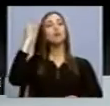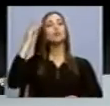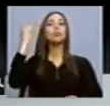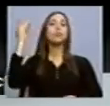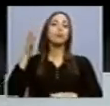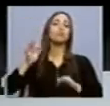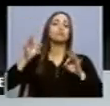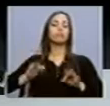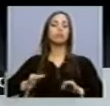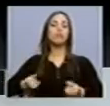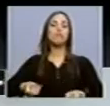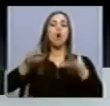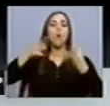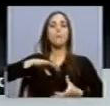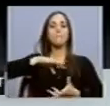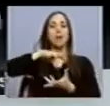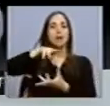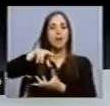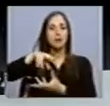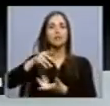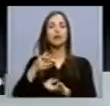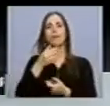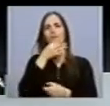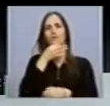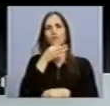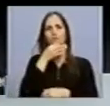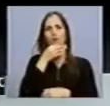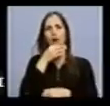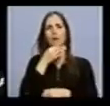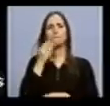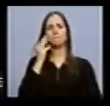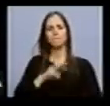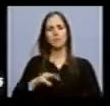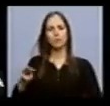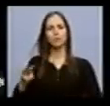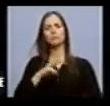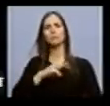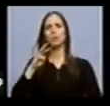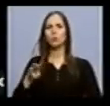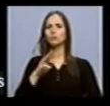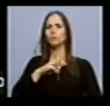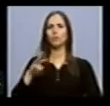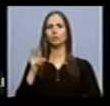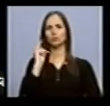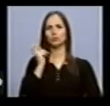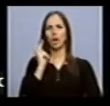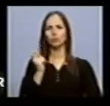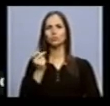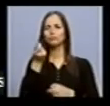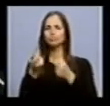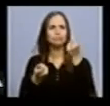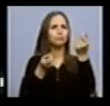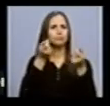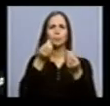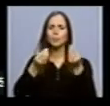para a formação dos planetas terrestres, fala sobre uma aglutinação ao longo de milhões e milhões de anos de partículas, de